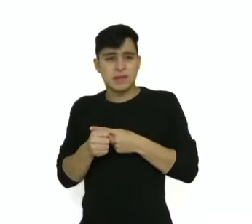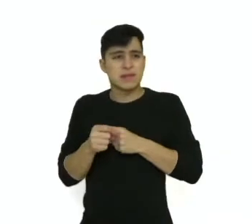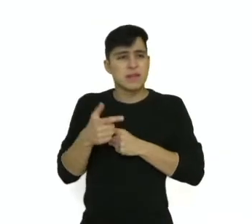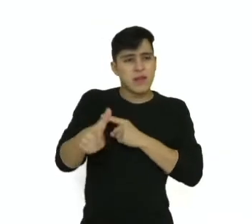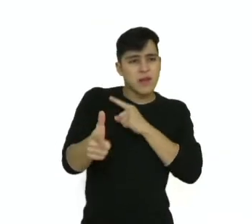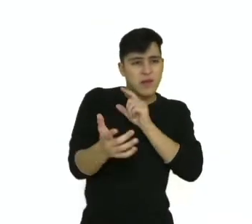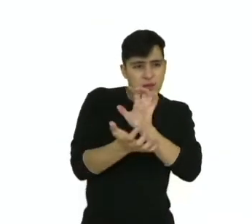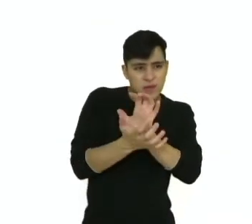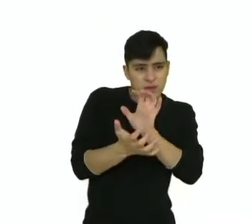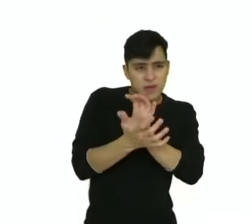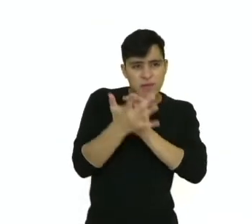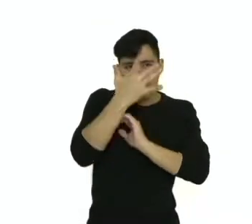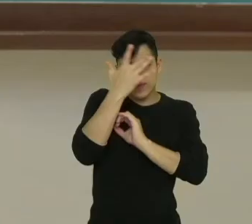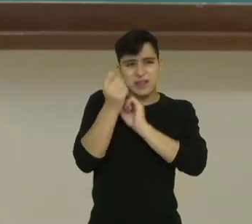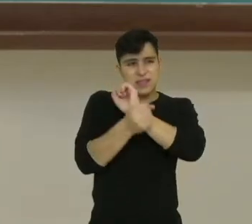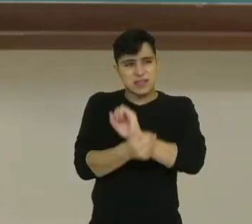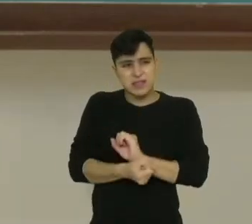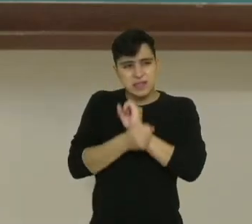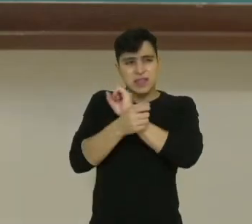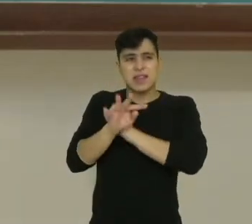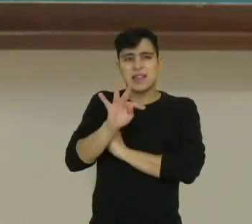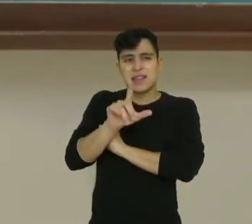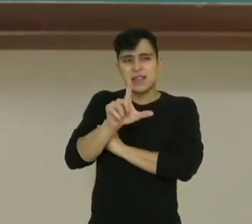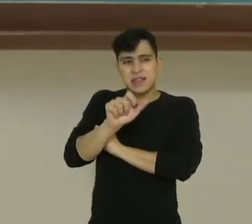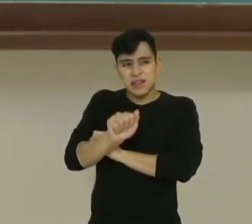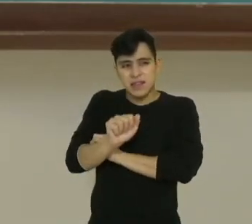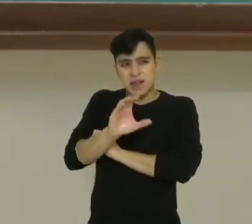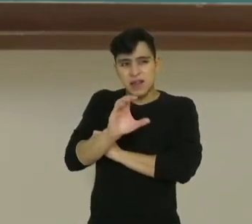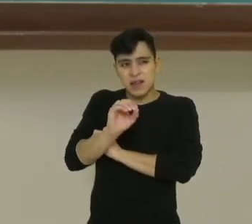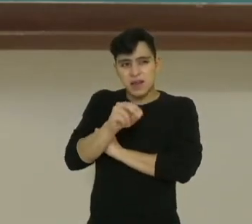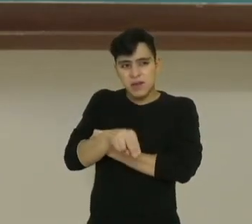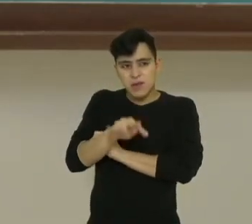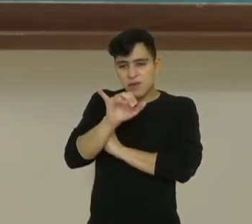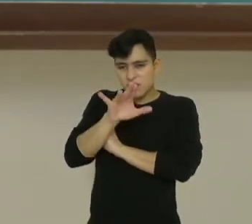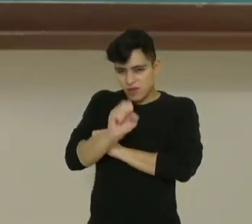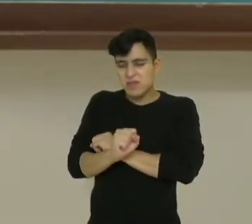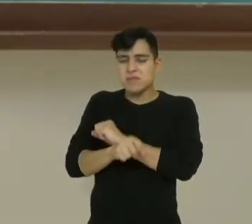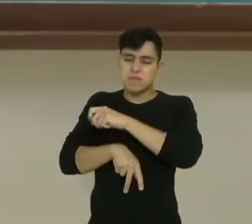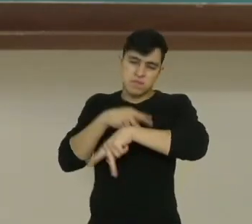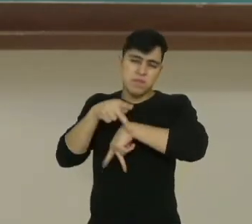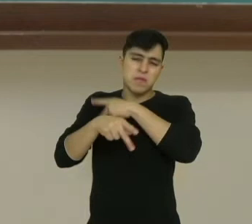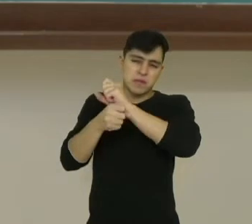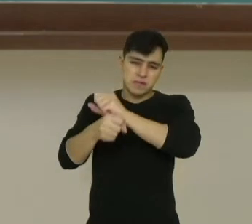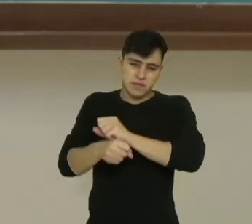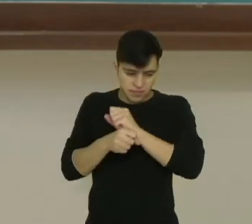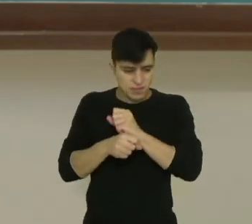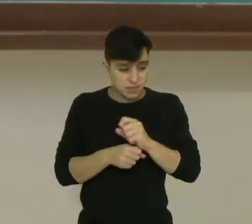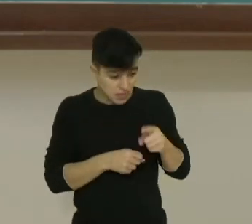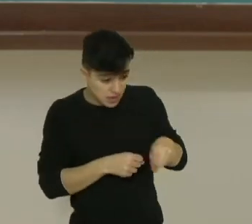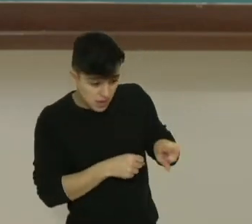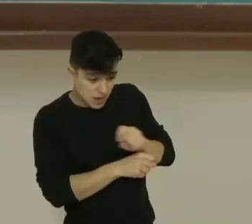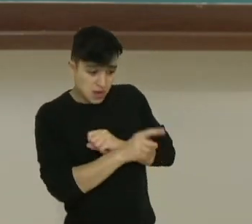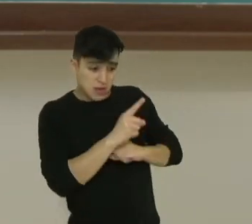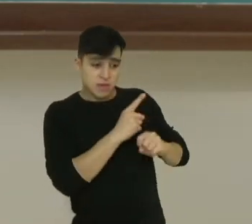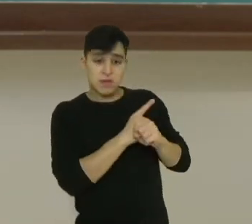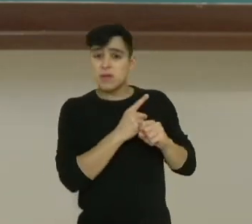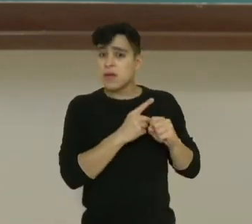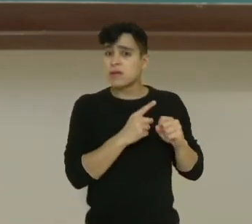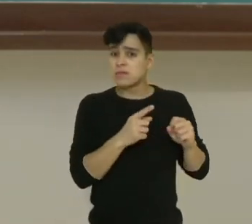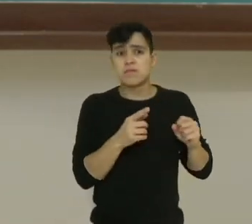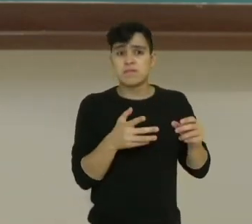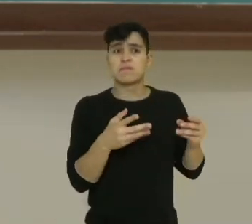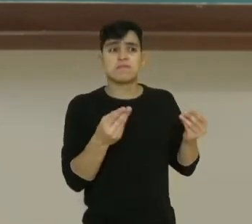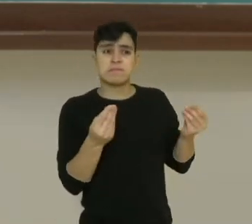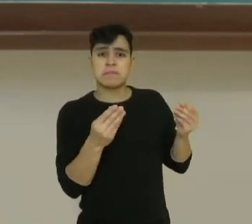tlacontins, que eram os escravizados. Então perceba que é uma sociedade complexa, né? Nós chamamos de sociedade complexa quando ela é dividida em